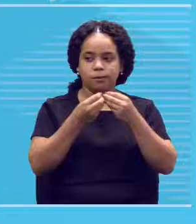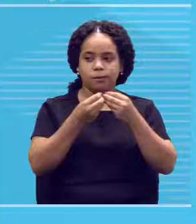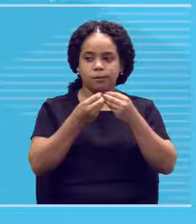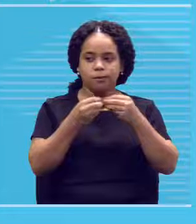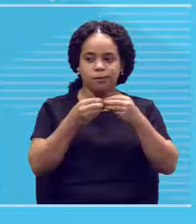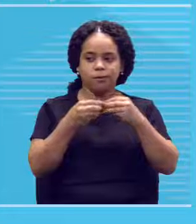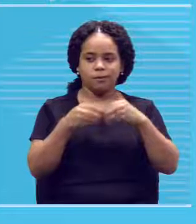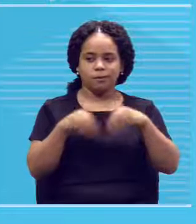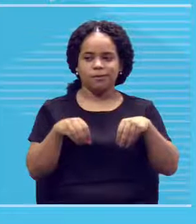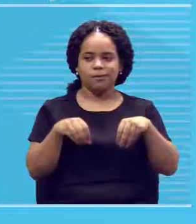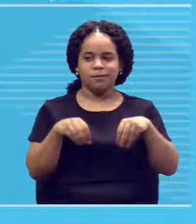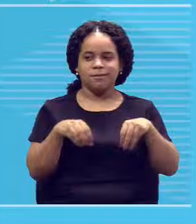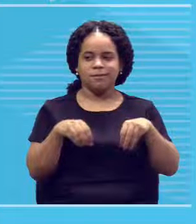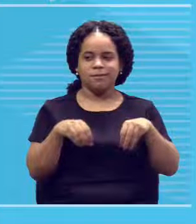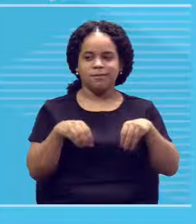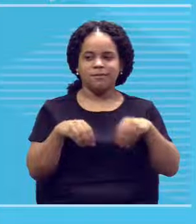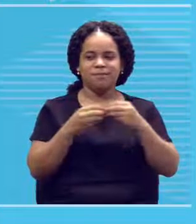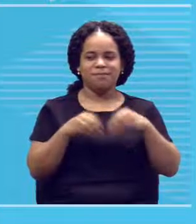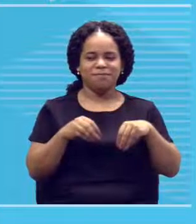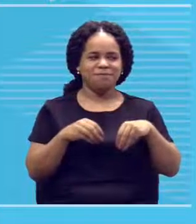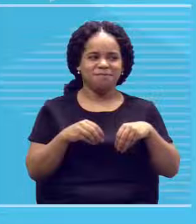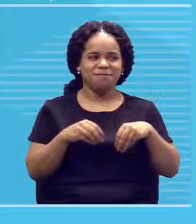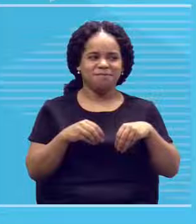o urso prejudiquei